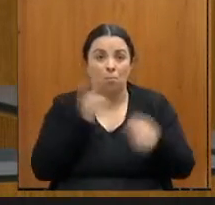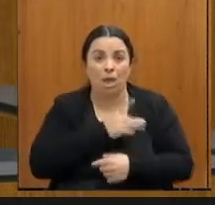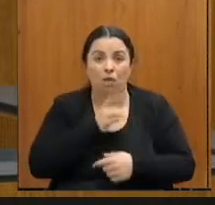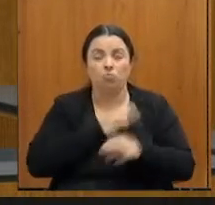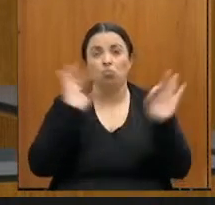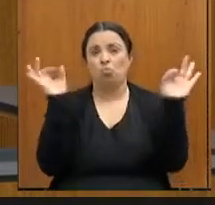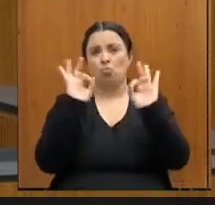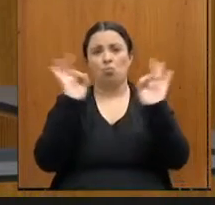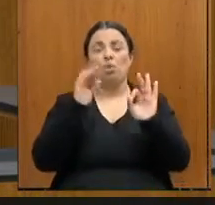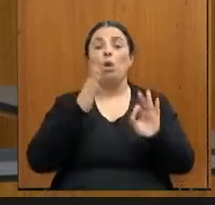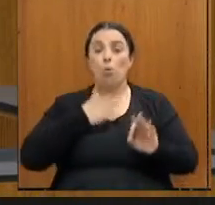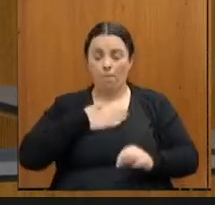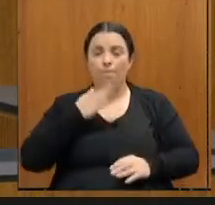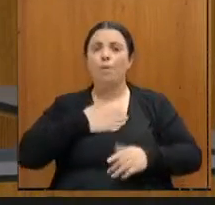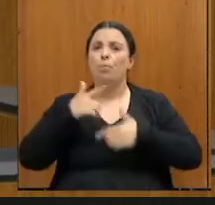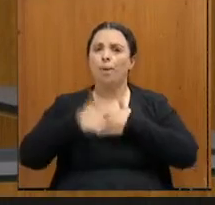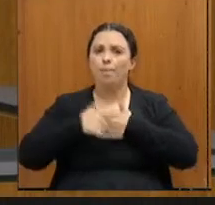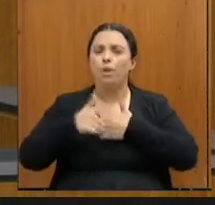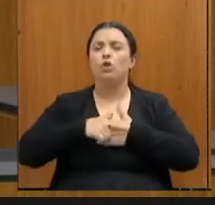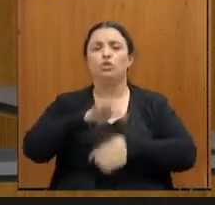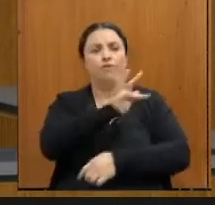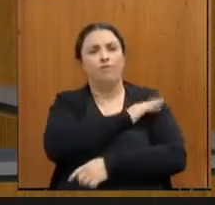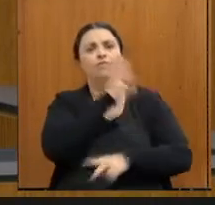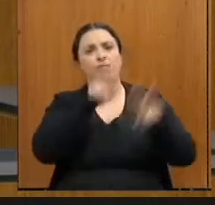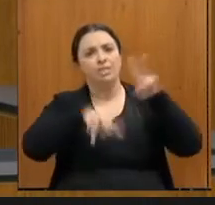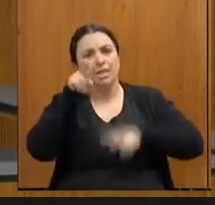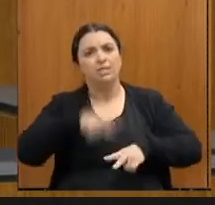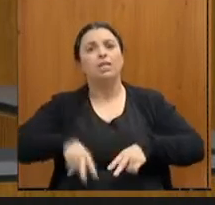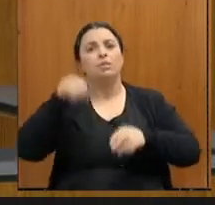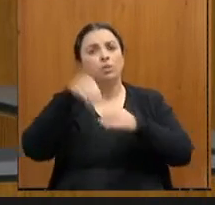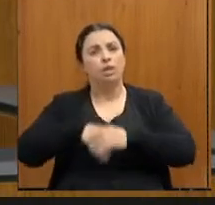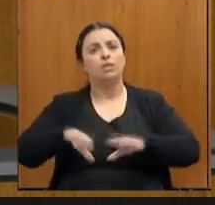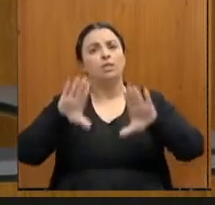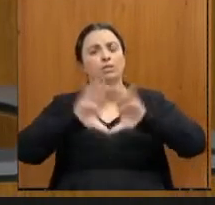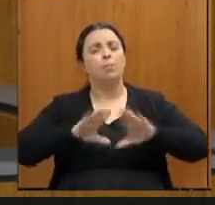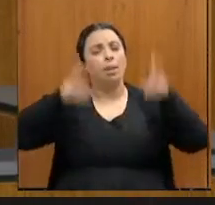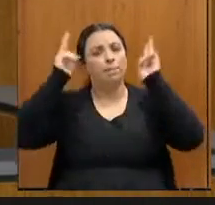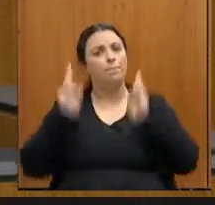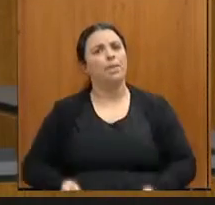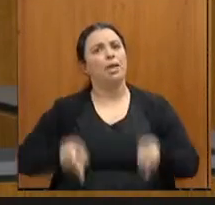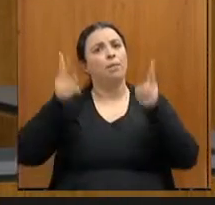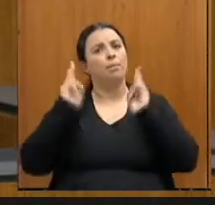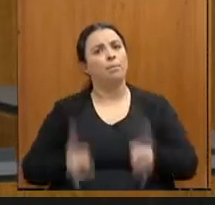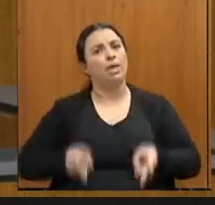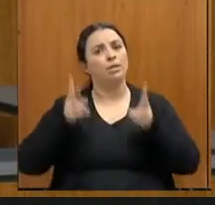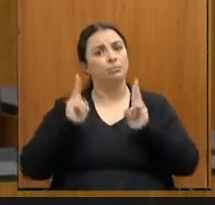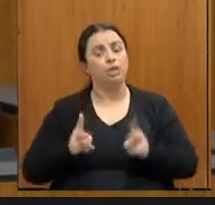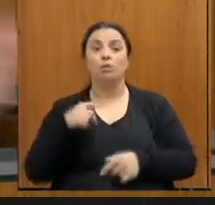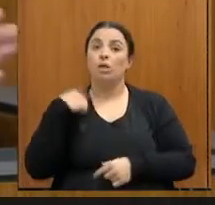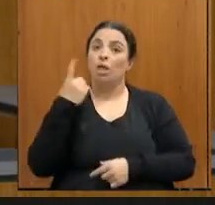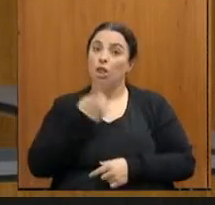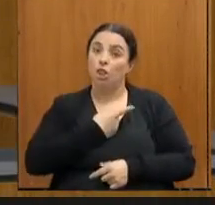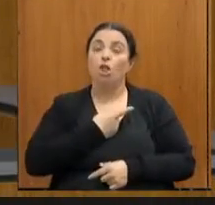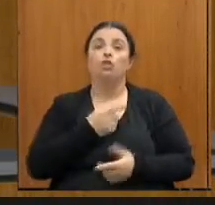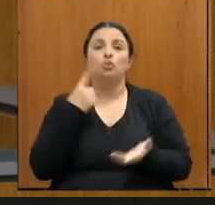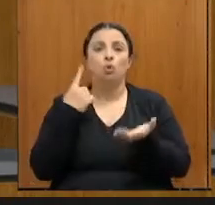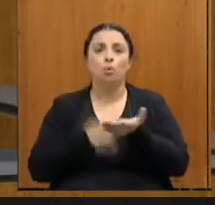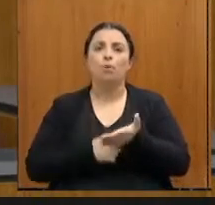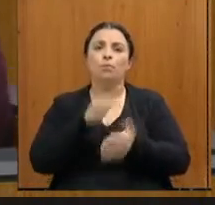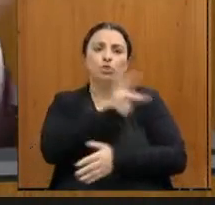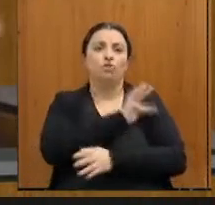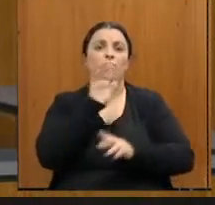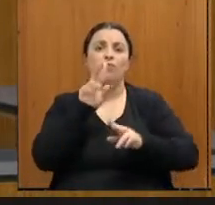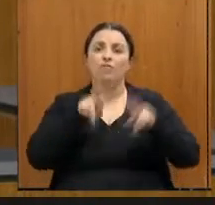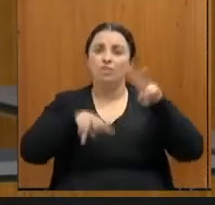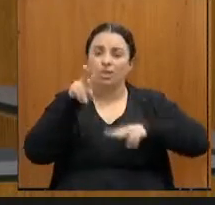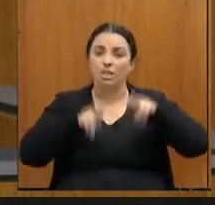mudar o meu papel de fiscalização aqui na Assembleia Legislativa porque o nosso tarefa de fiscalização é dessa